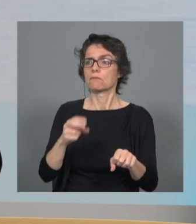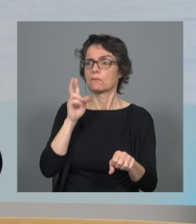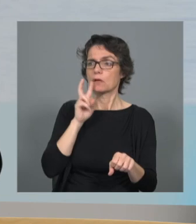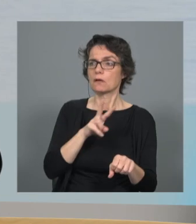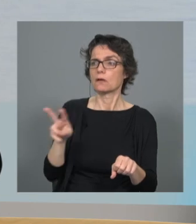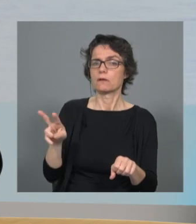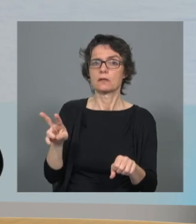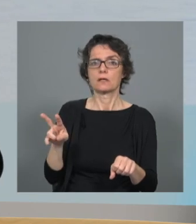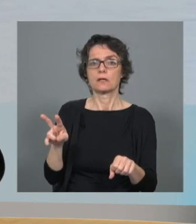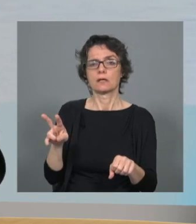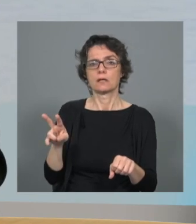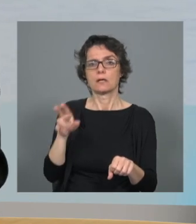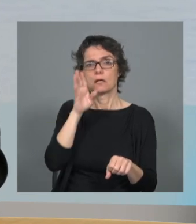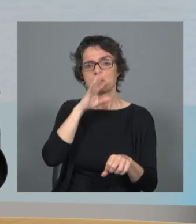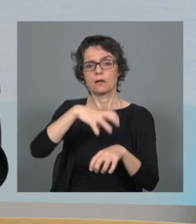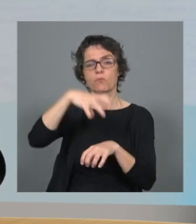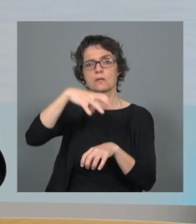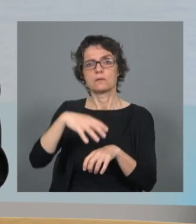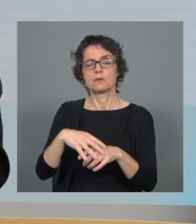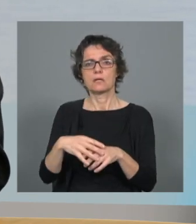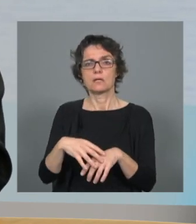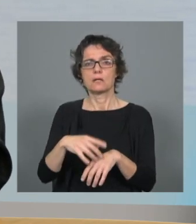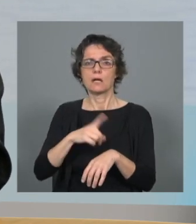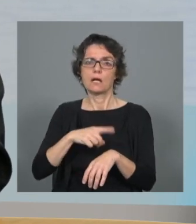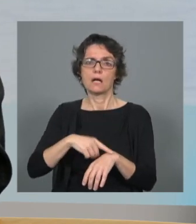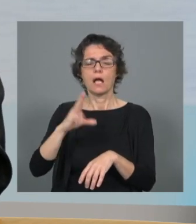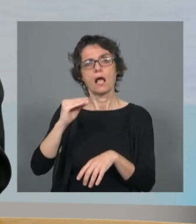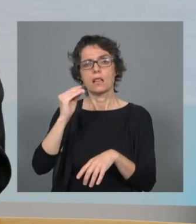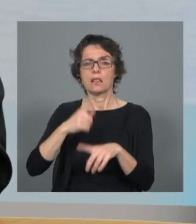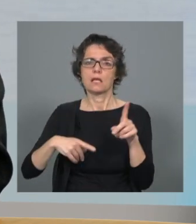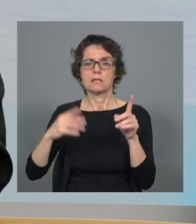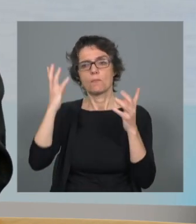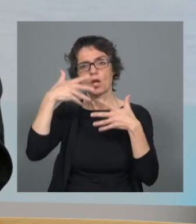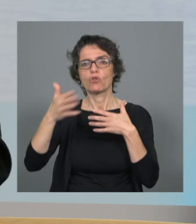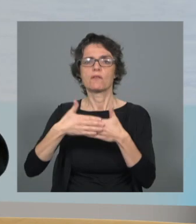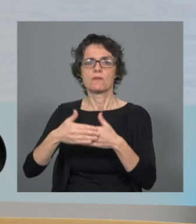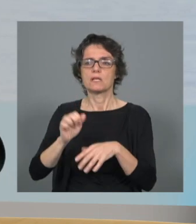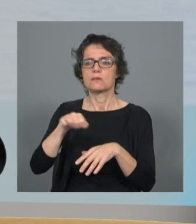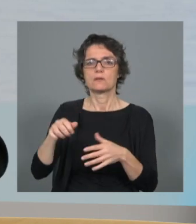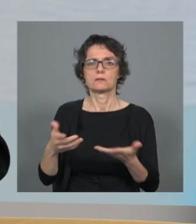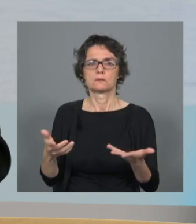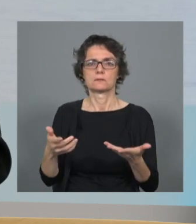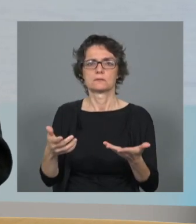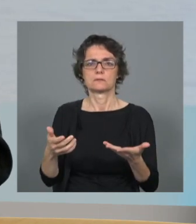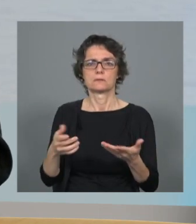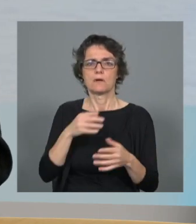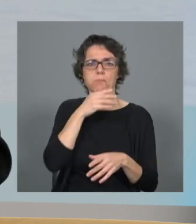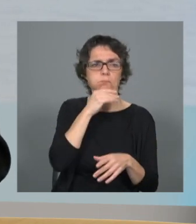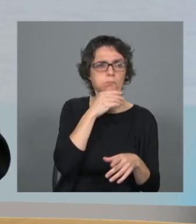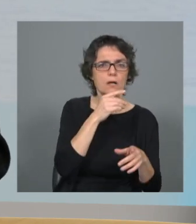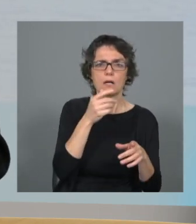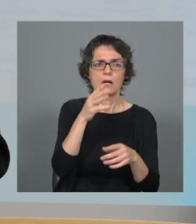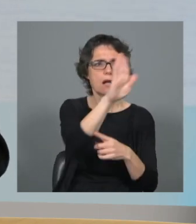se os estabelecimentos estavam a fechar às 10h30 da noite ou não. Não houve identificação de